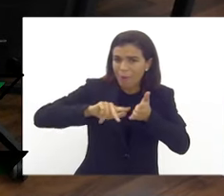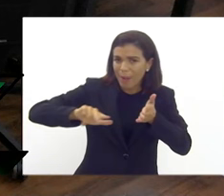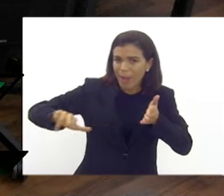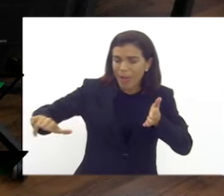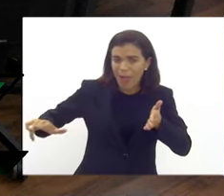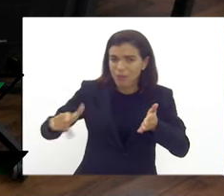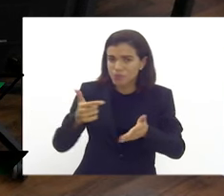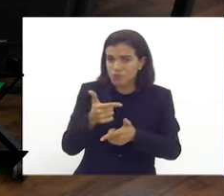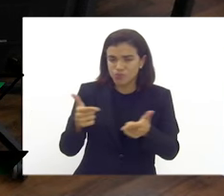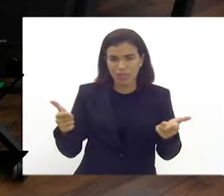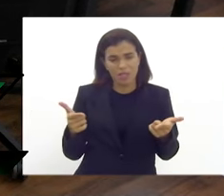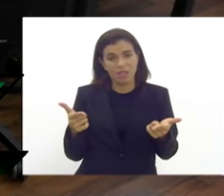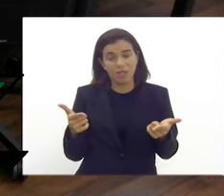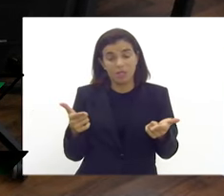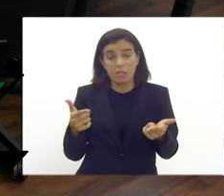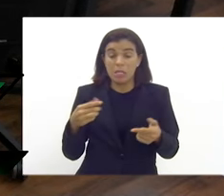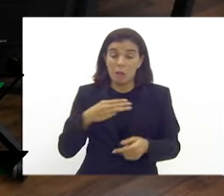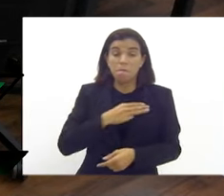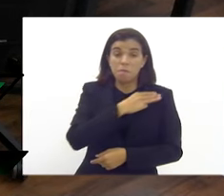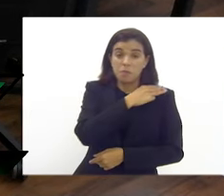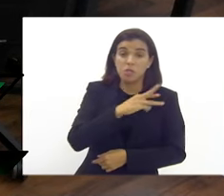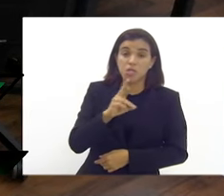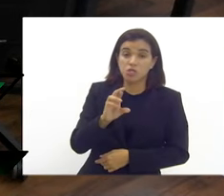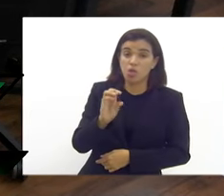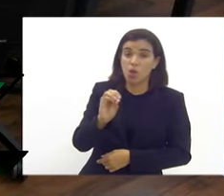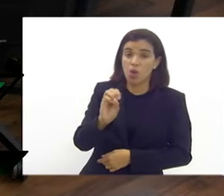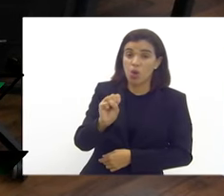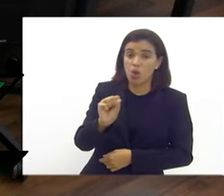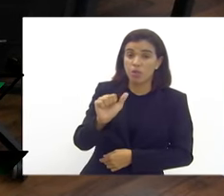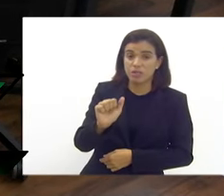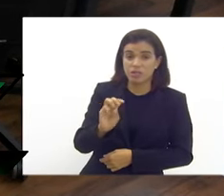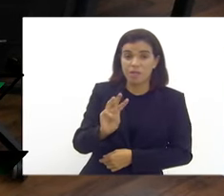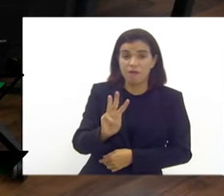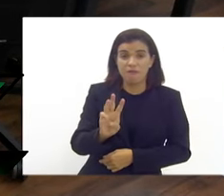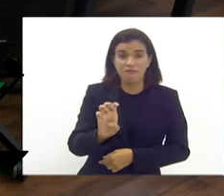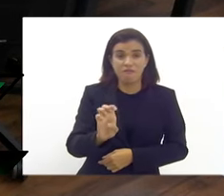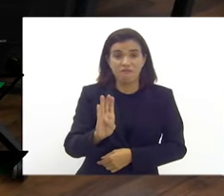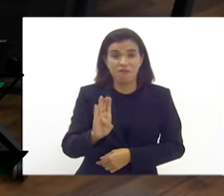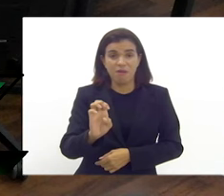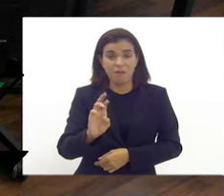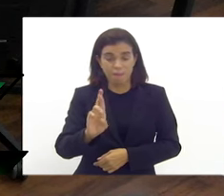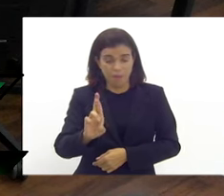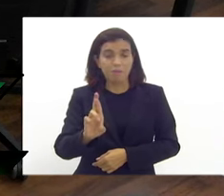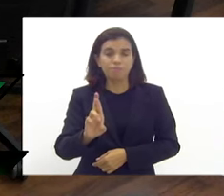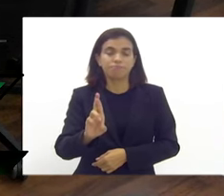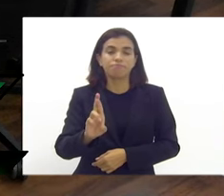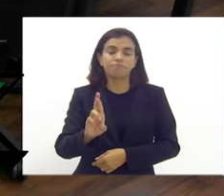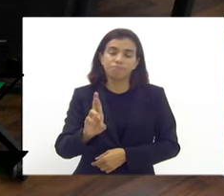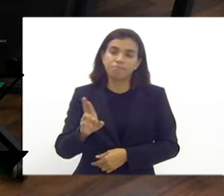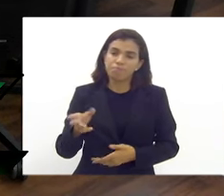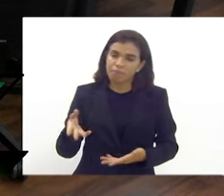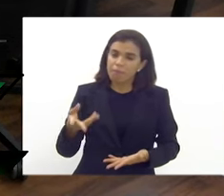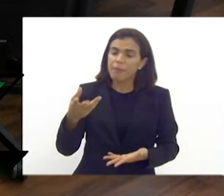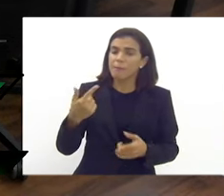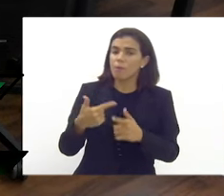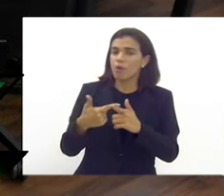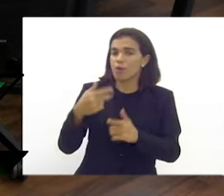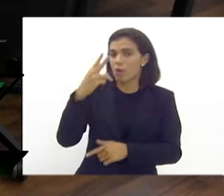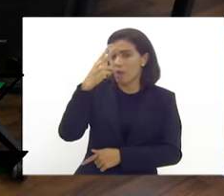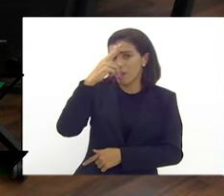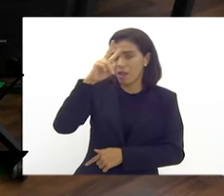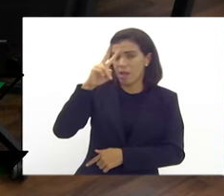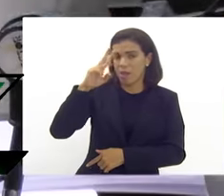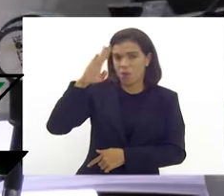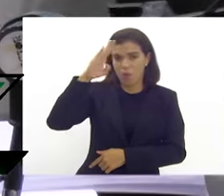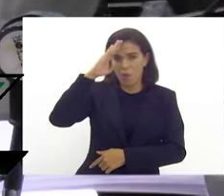bebe colocou colocou foco nessa questão é bom que daqui para frente Deputado eh deodalto eu me recordo que tanto Almirante